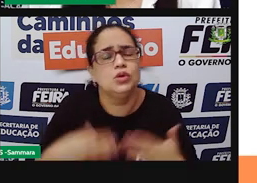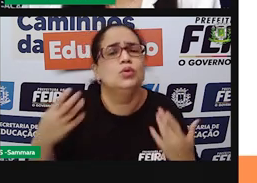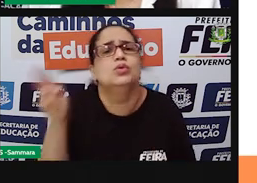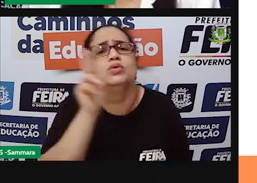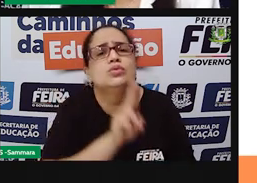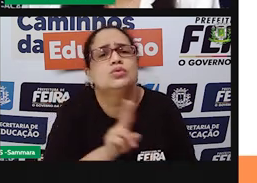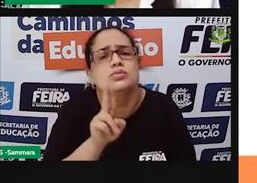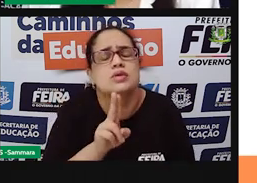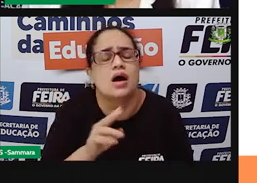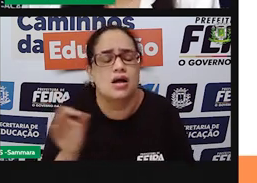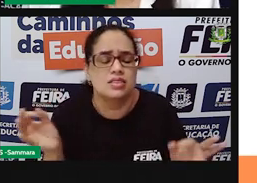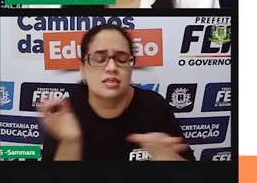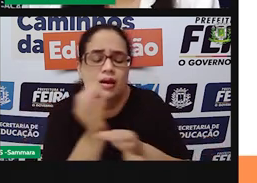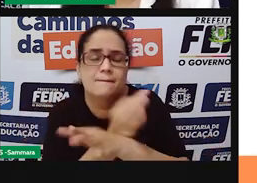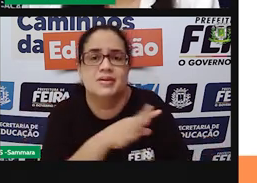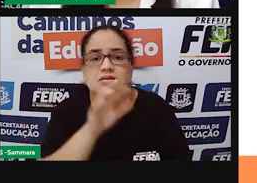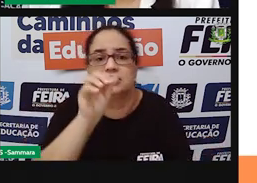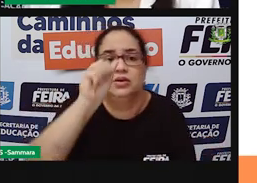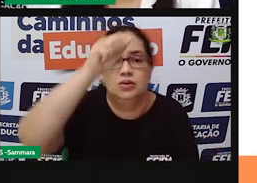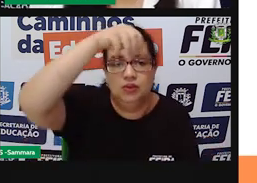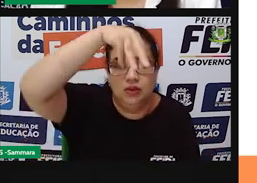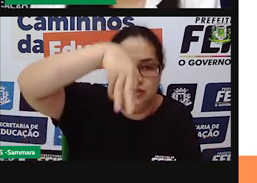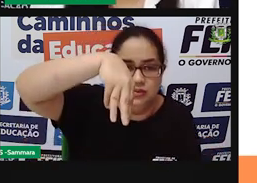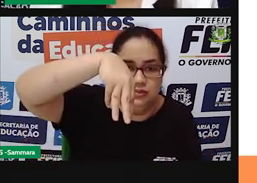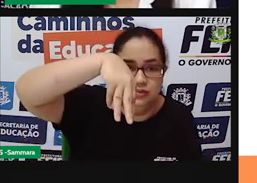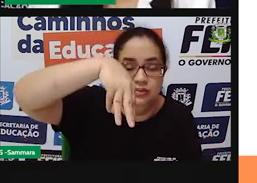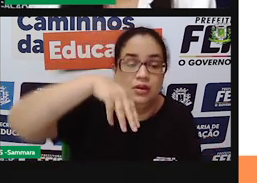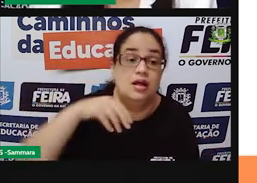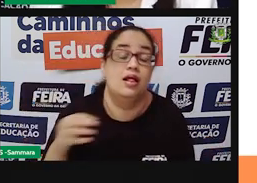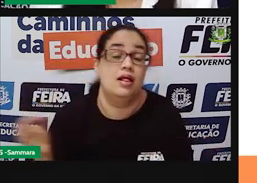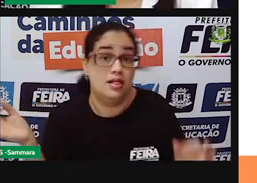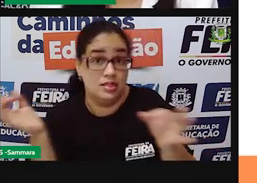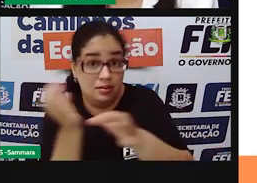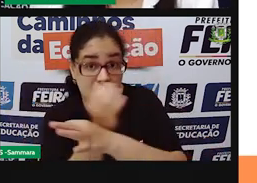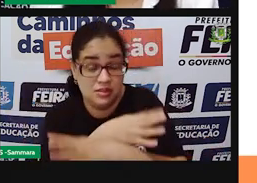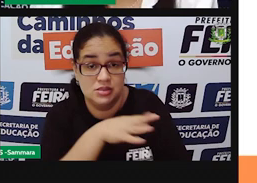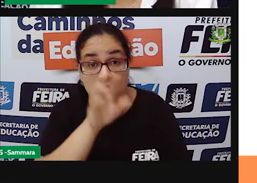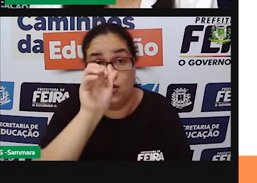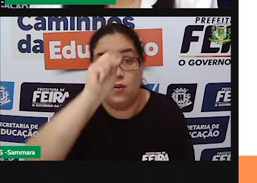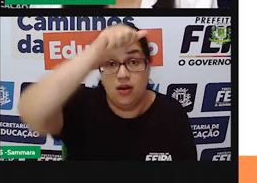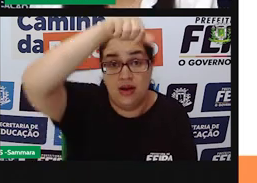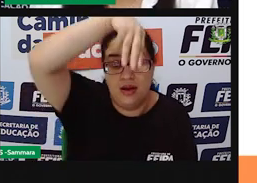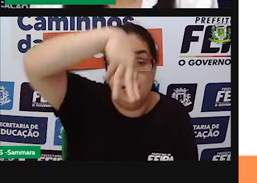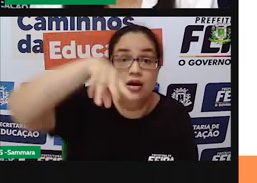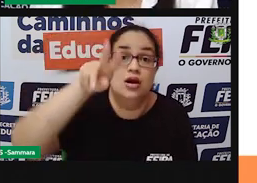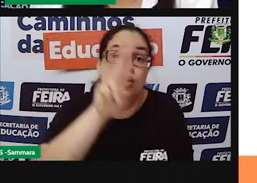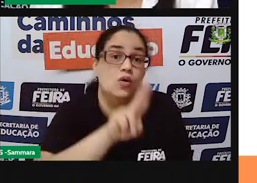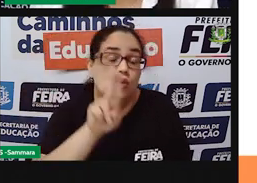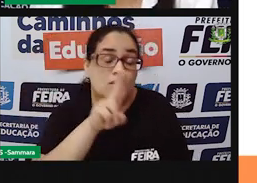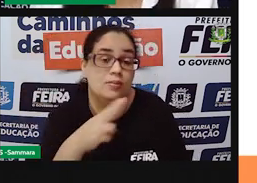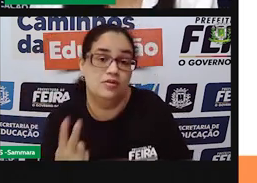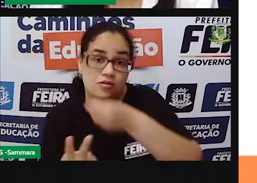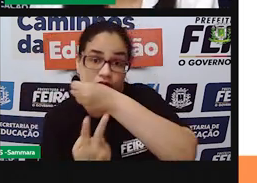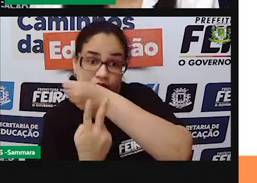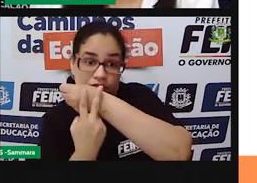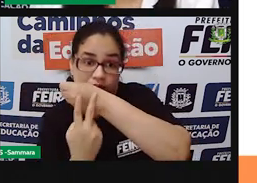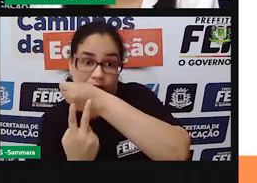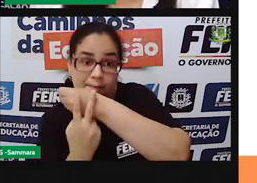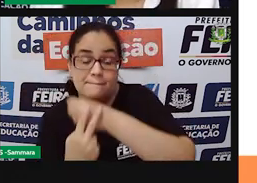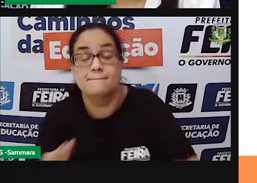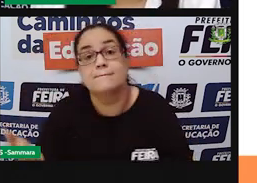Quando usar a terminação an? A terminação an é usada em formas verbais referente